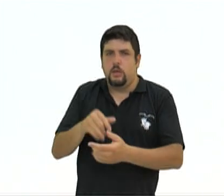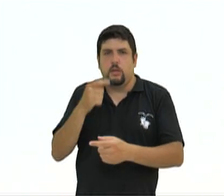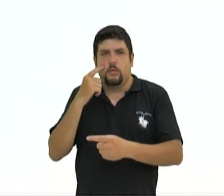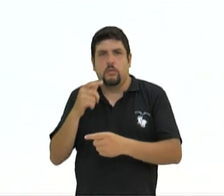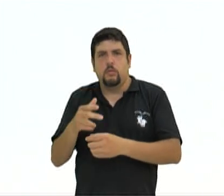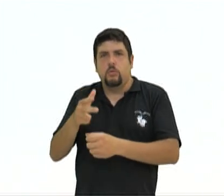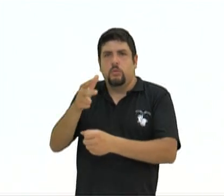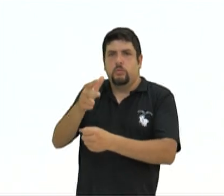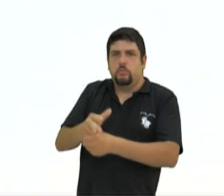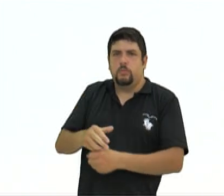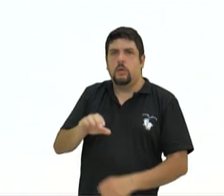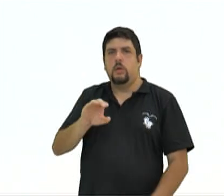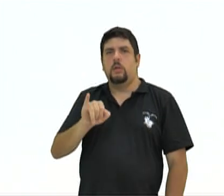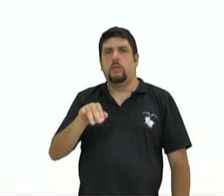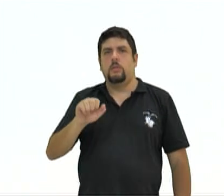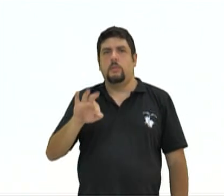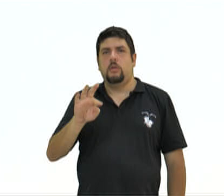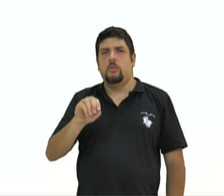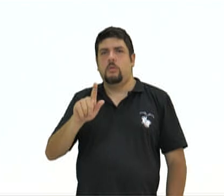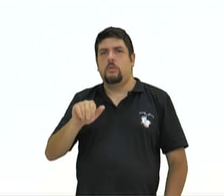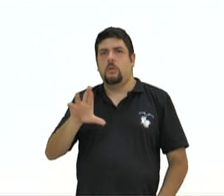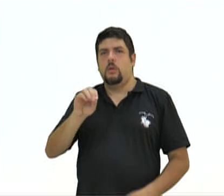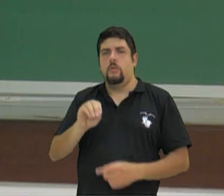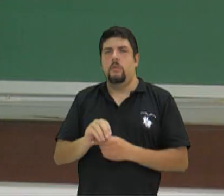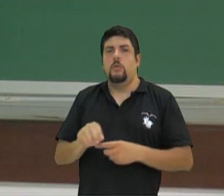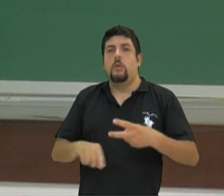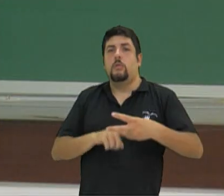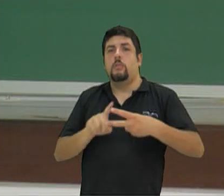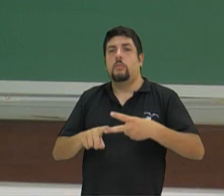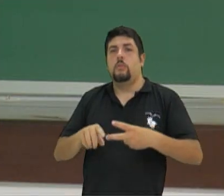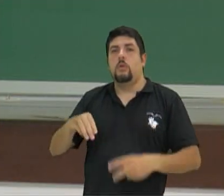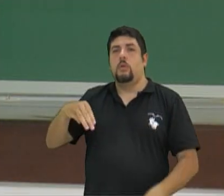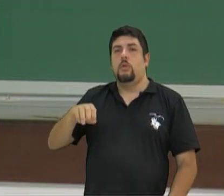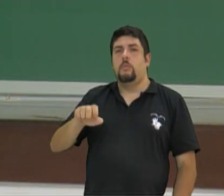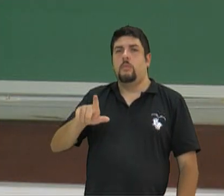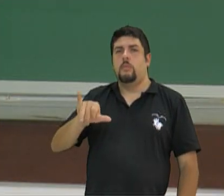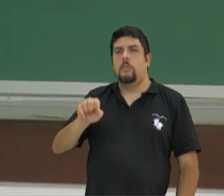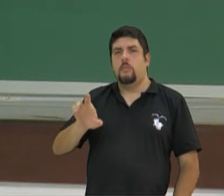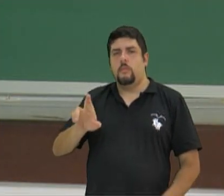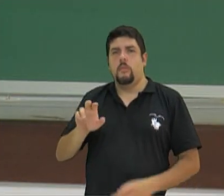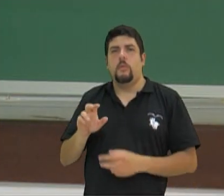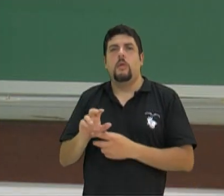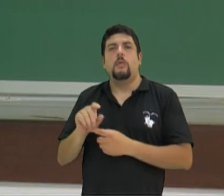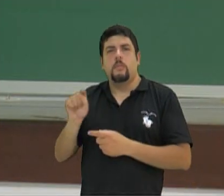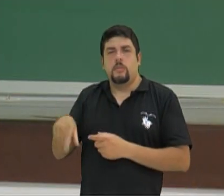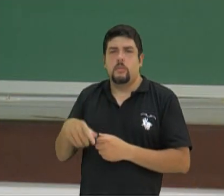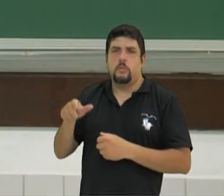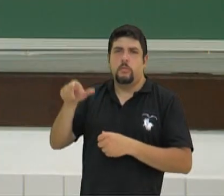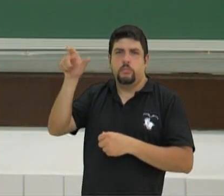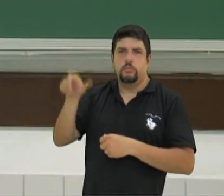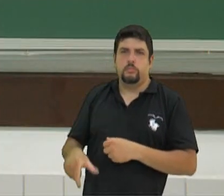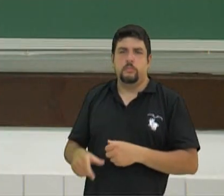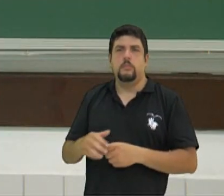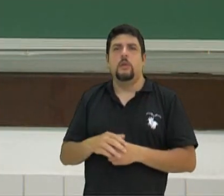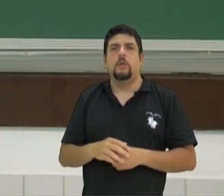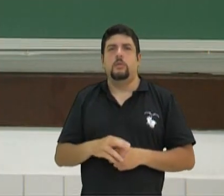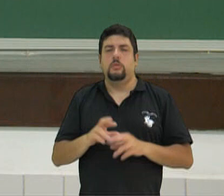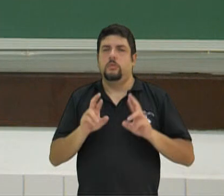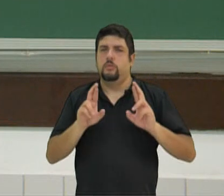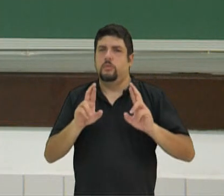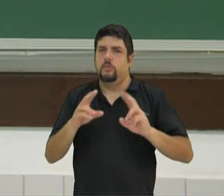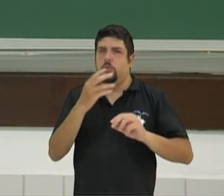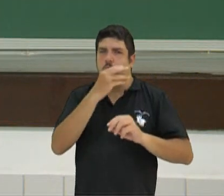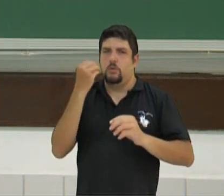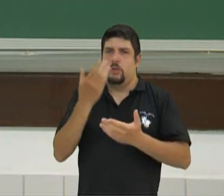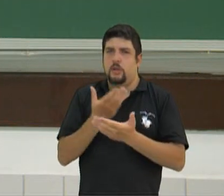cinematógrafo, roteiro cinematográfico e o Jorge Méliès, que a gente não podia deixar de falar. Espero que tenham gostado da aula. Na próxima aula a gente